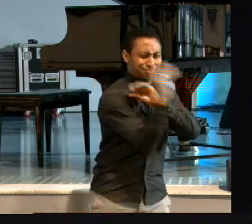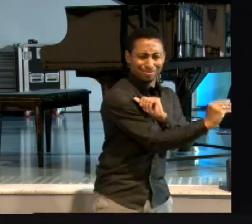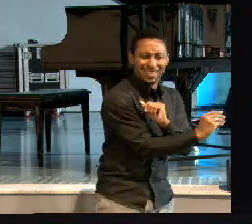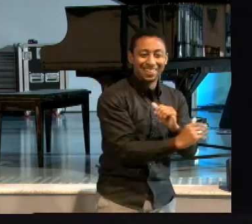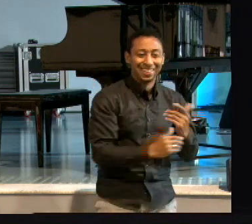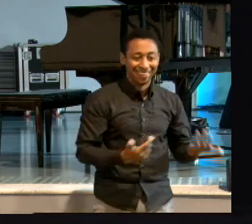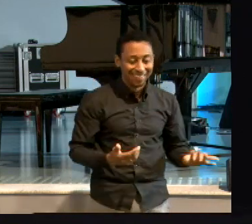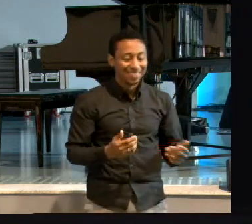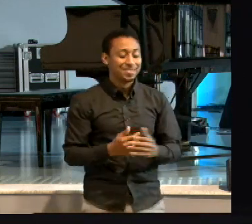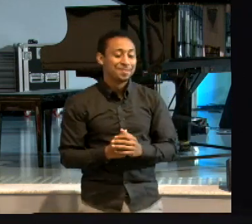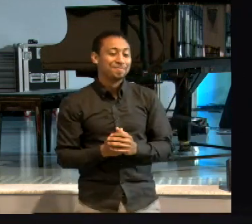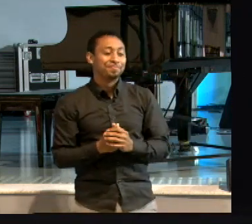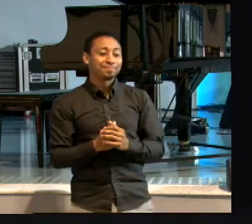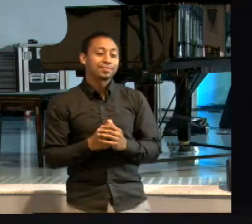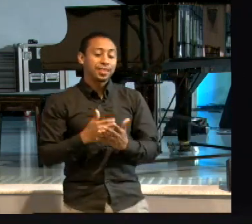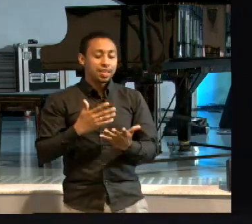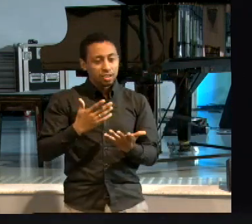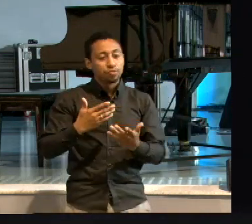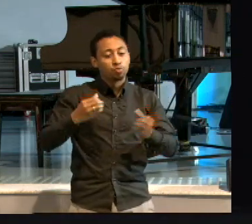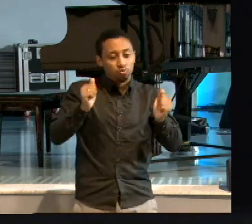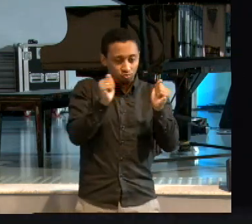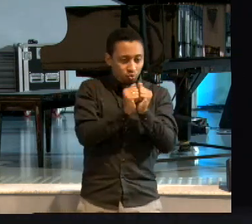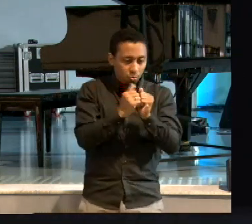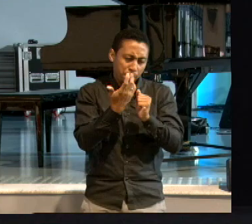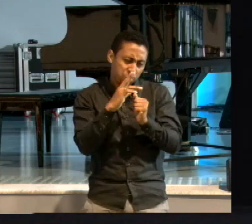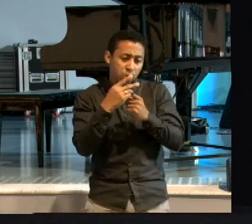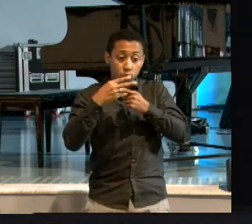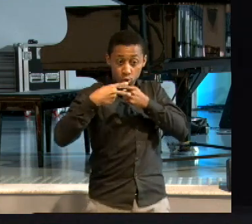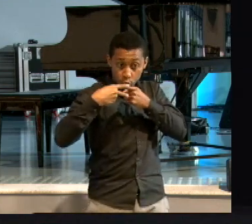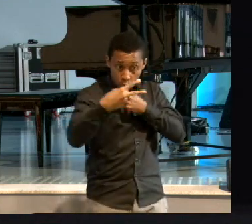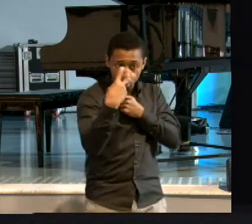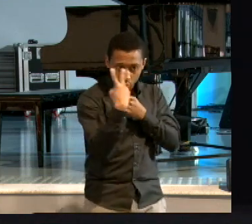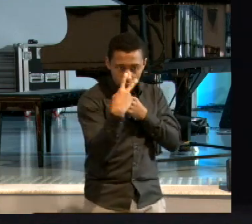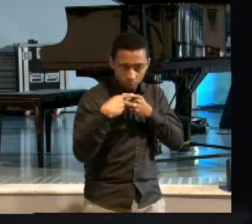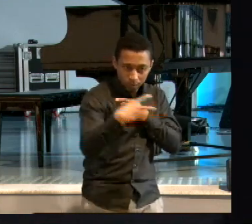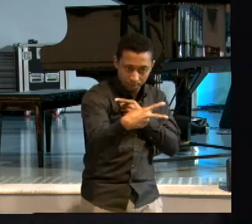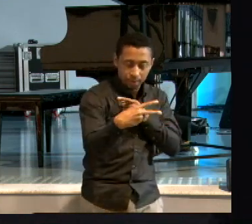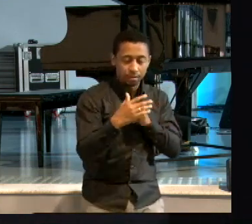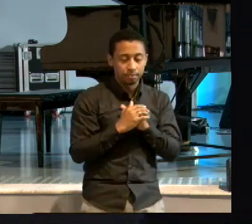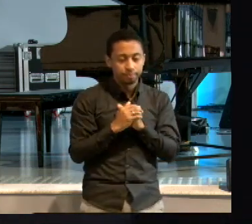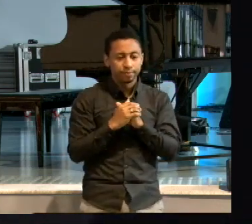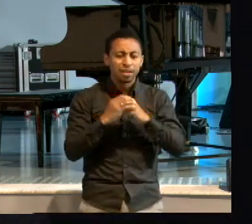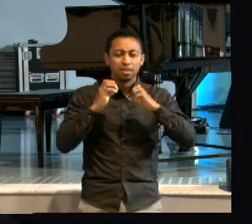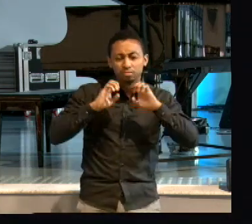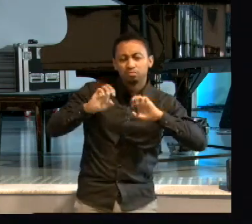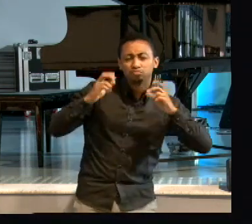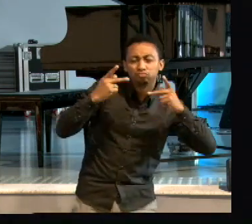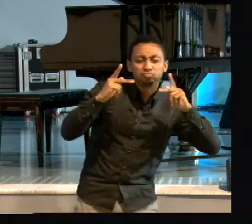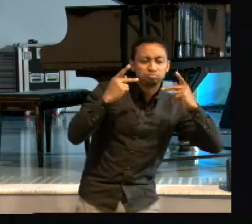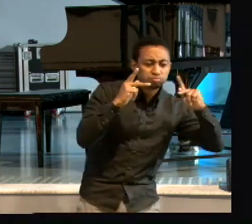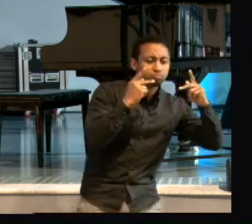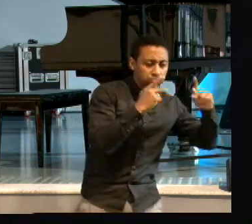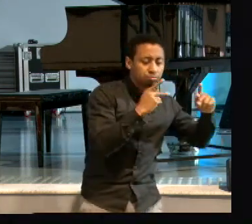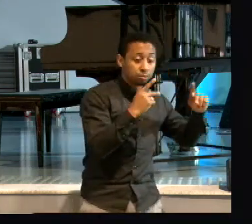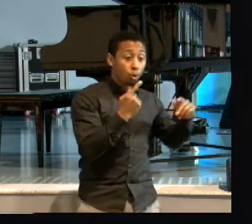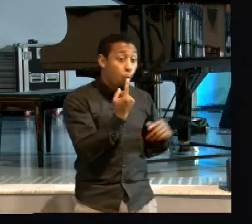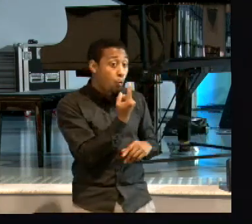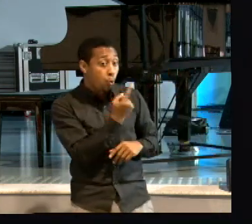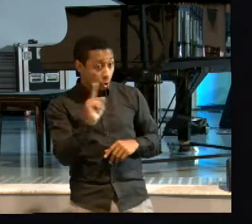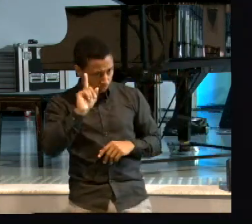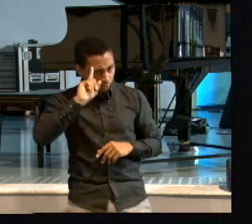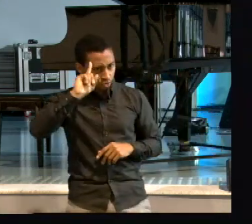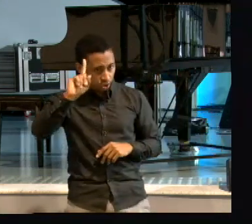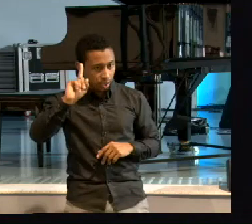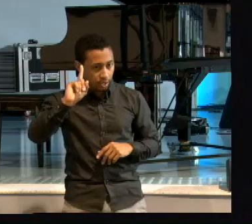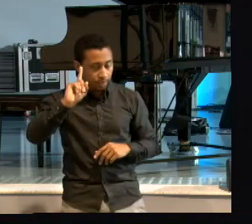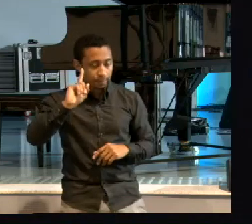Estivemos com eles por praticamente 2 semanas, eu preguei em muitos lugares, mas o último lugar onde ia pregar era um culto em praça pública.